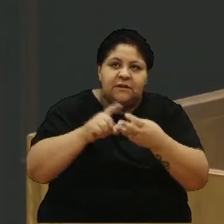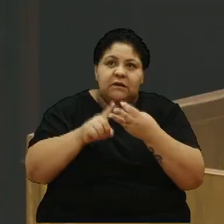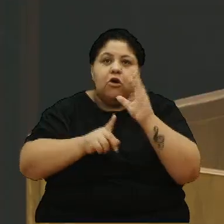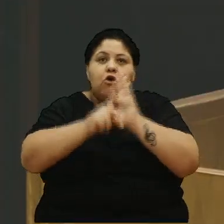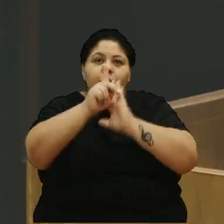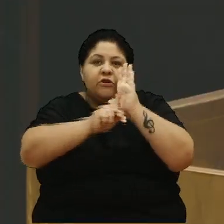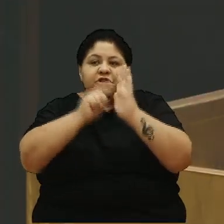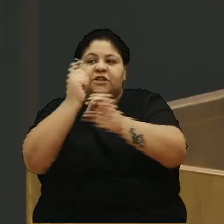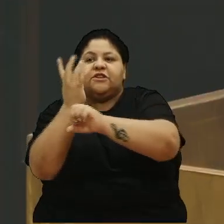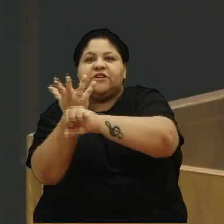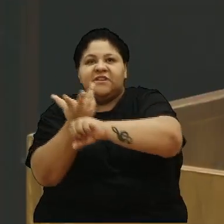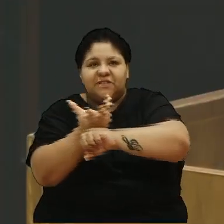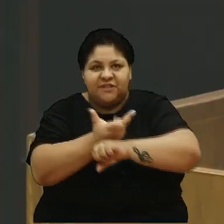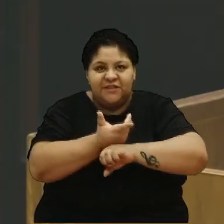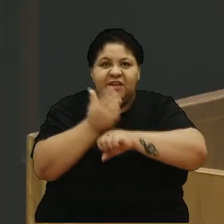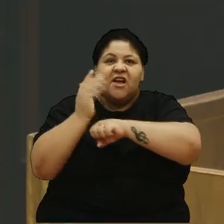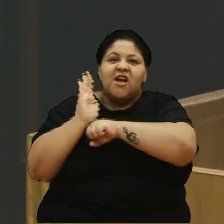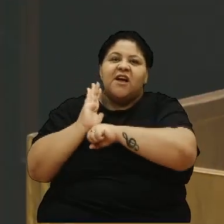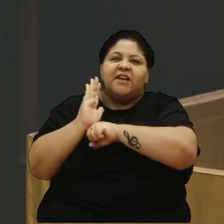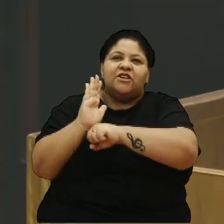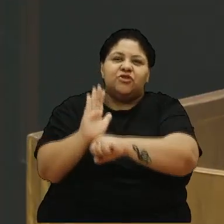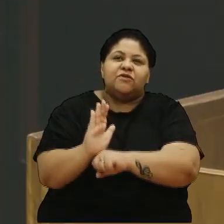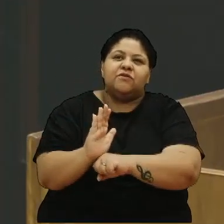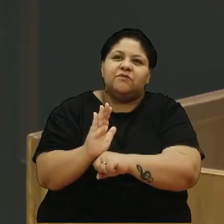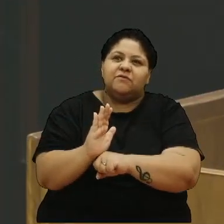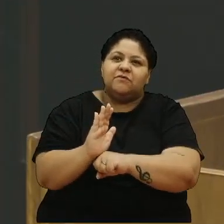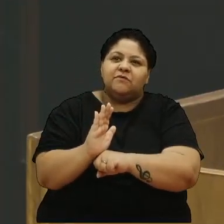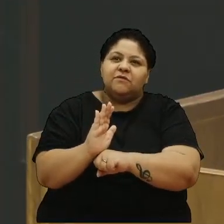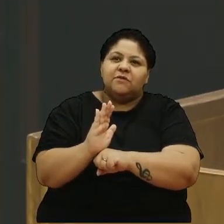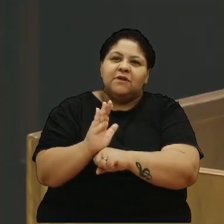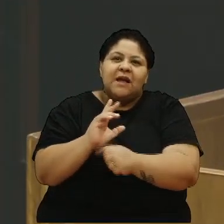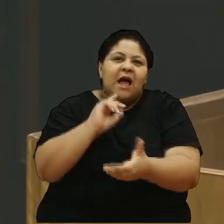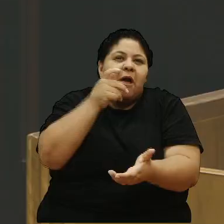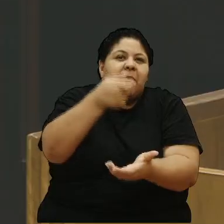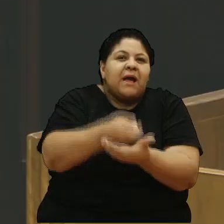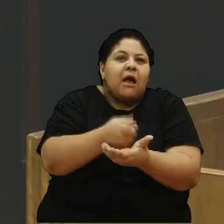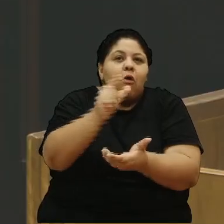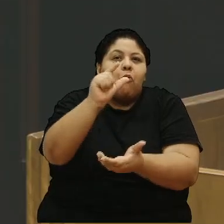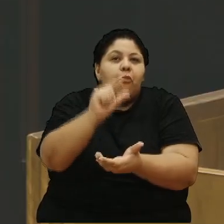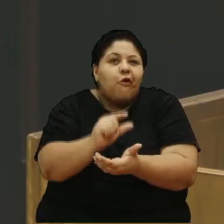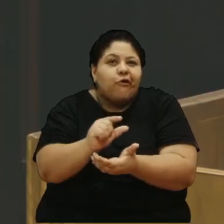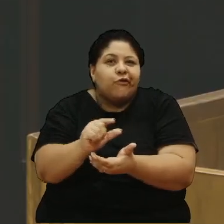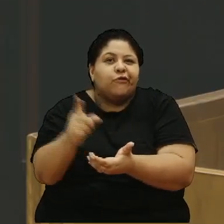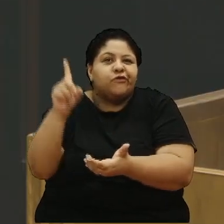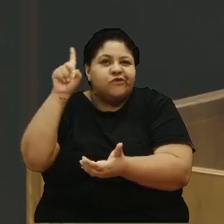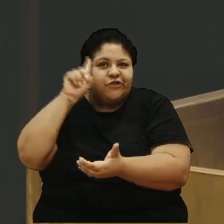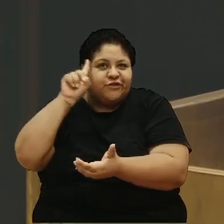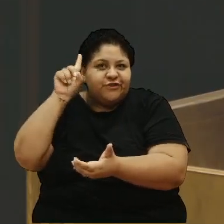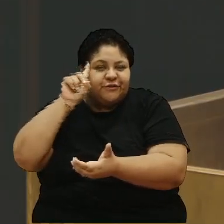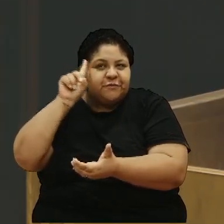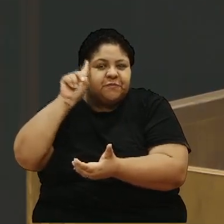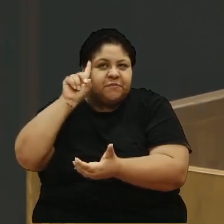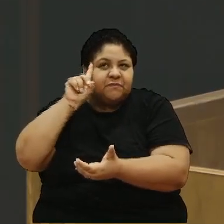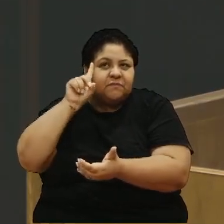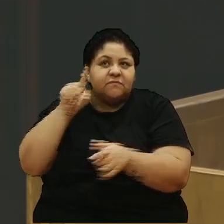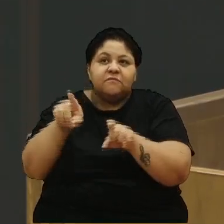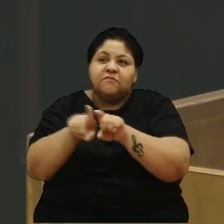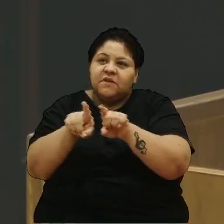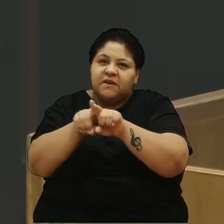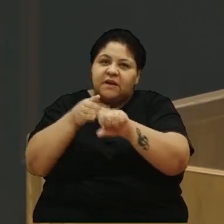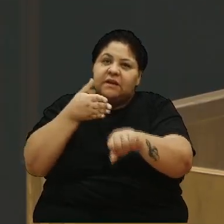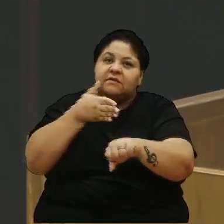Sicredi, que ajuda a atenuar um pouco as despesas do dia a dia, nós também participamos